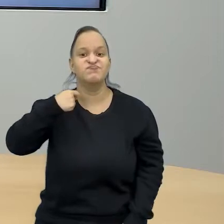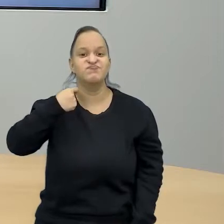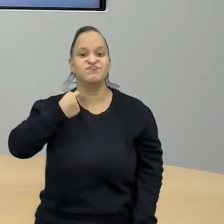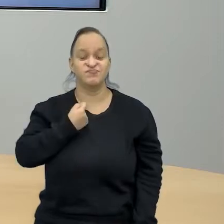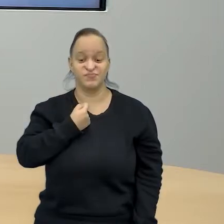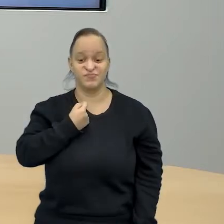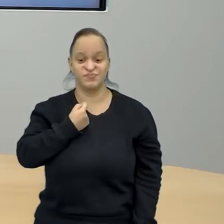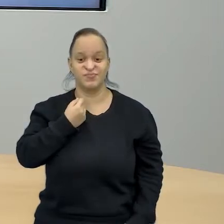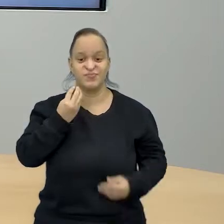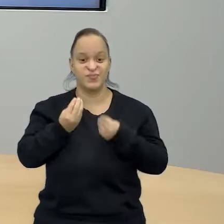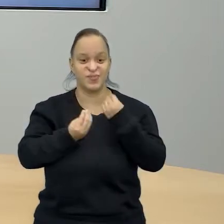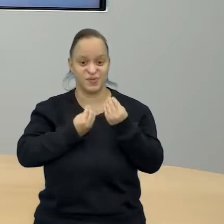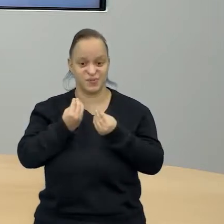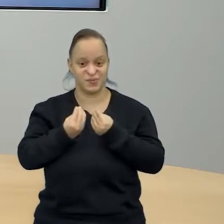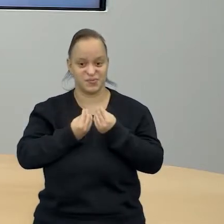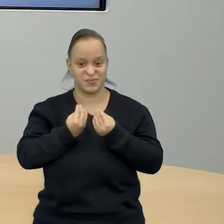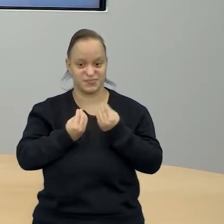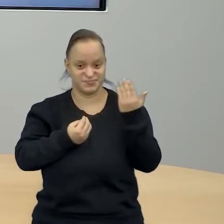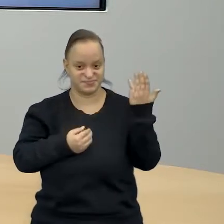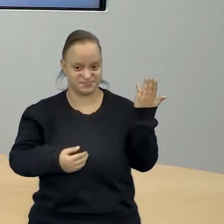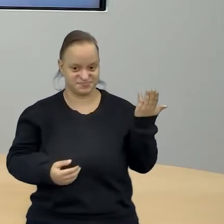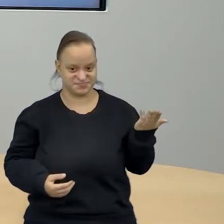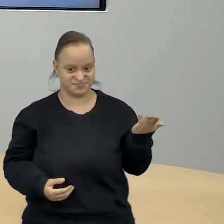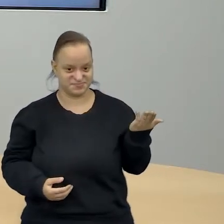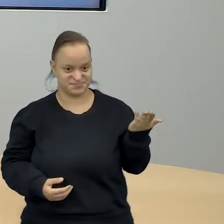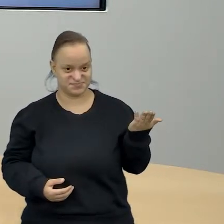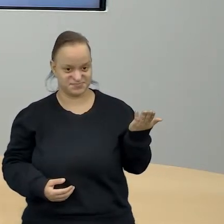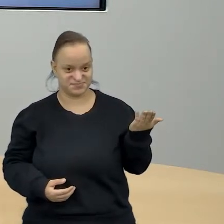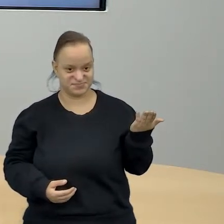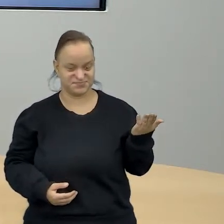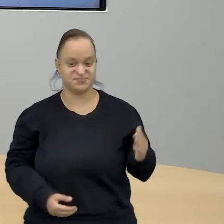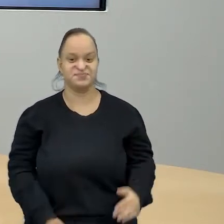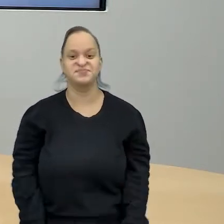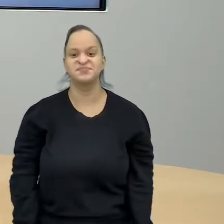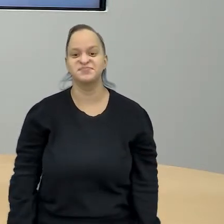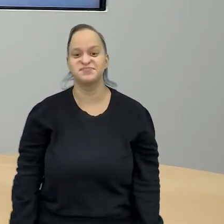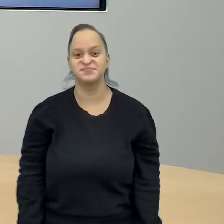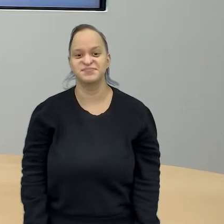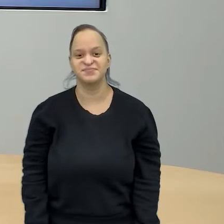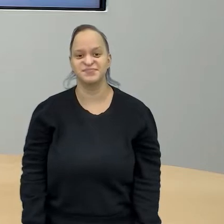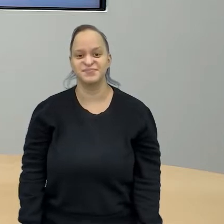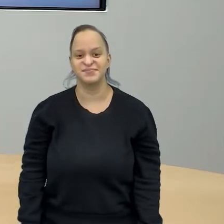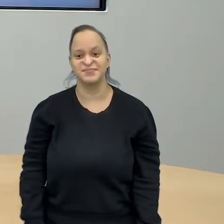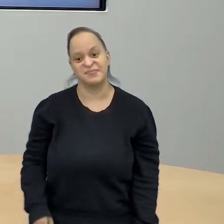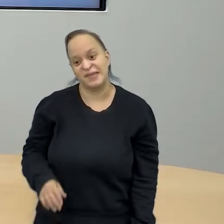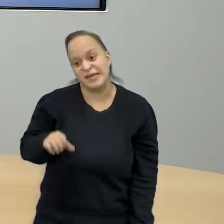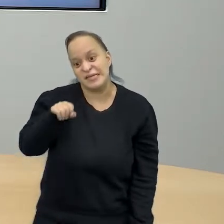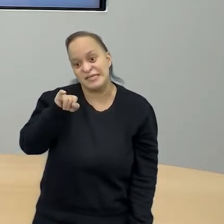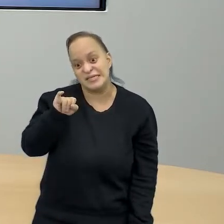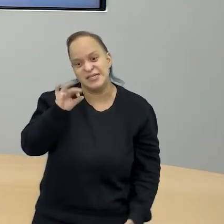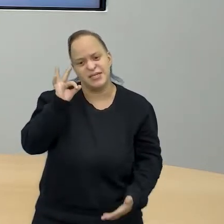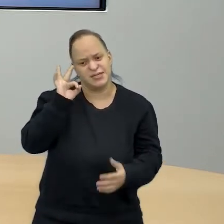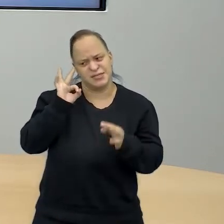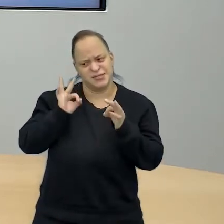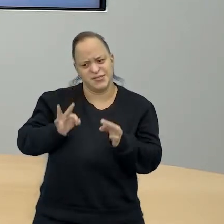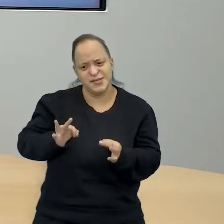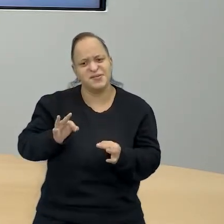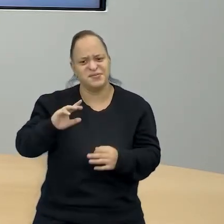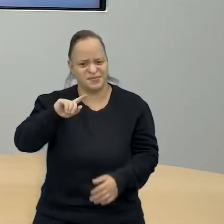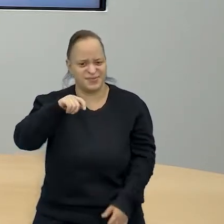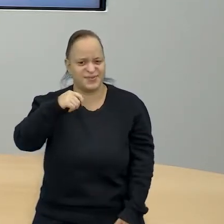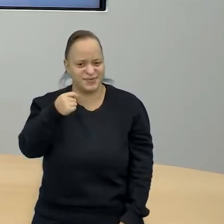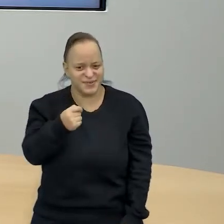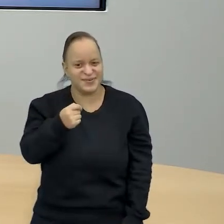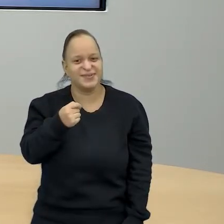o A com o olhinho puxado aqui pelo dedão, né? Eu acho que é isso, se eu não estiver enganado, tá? Também